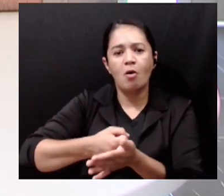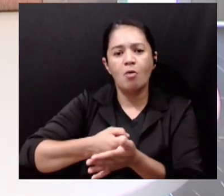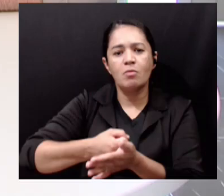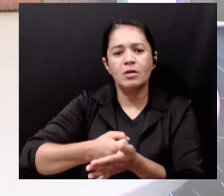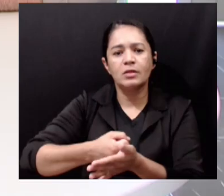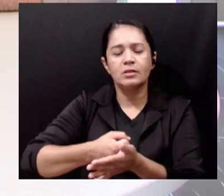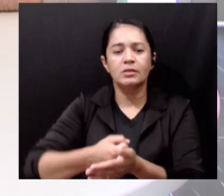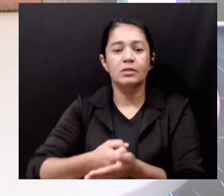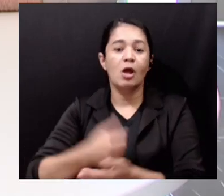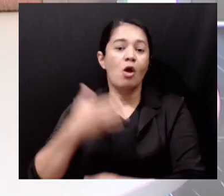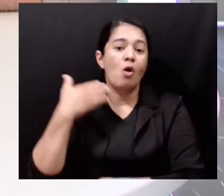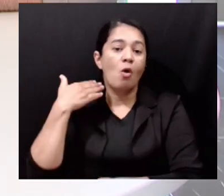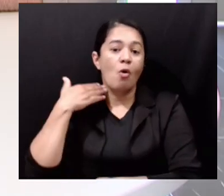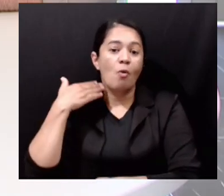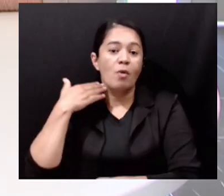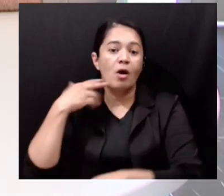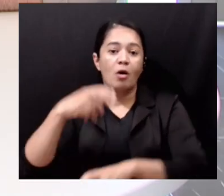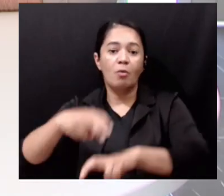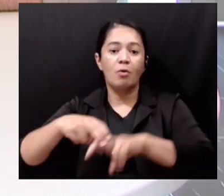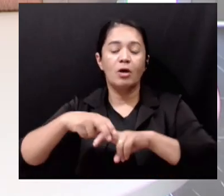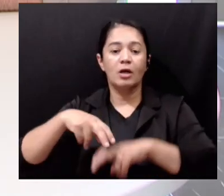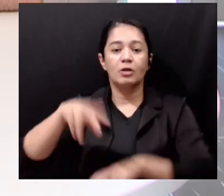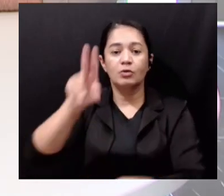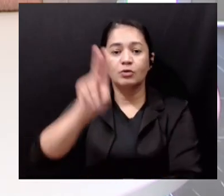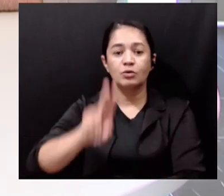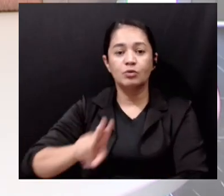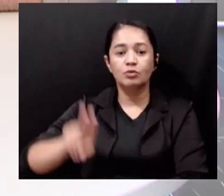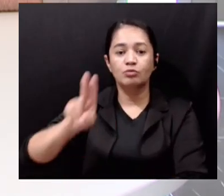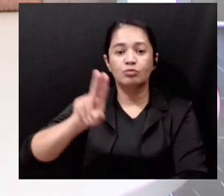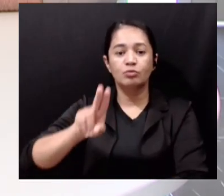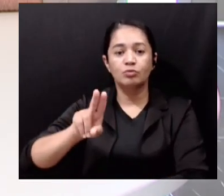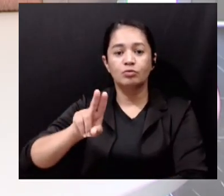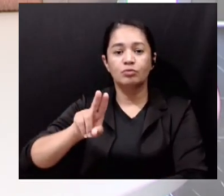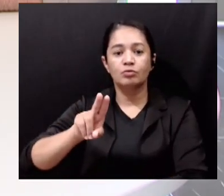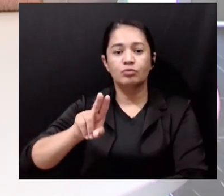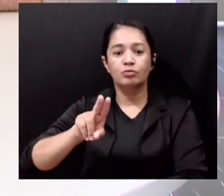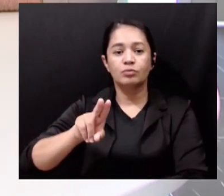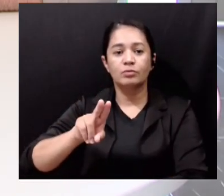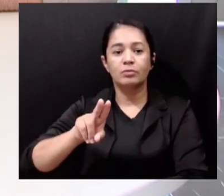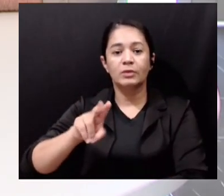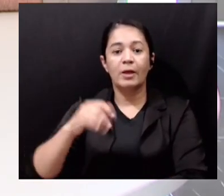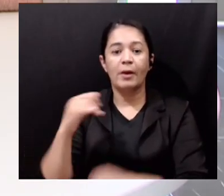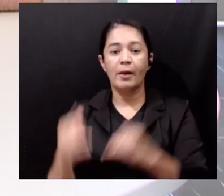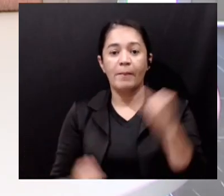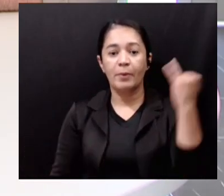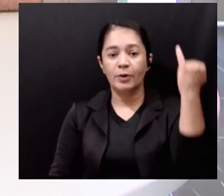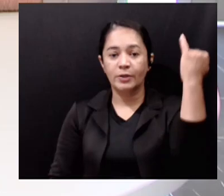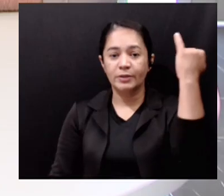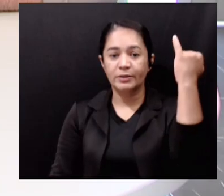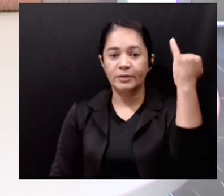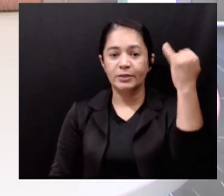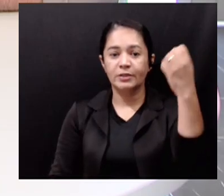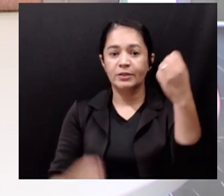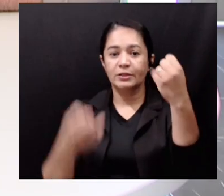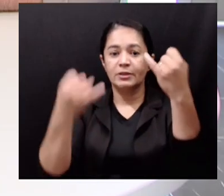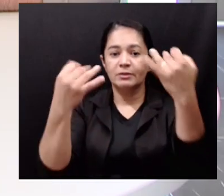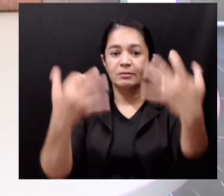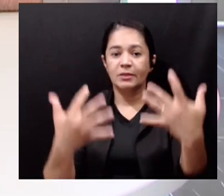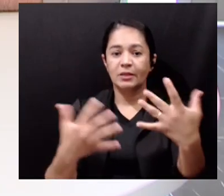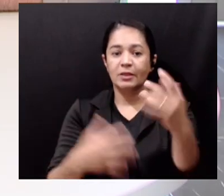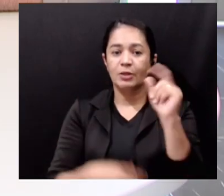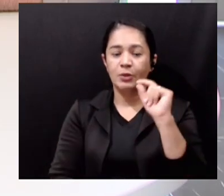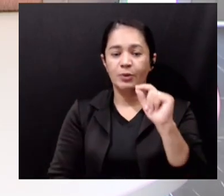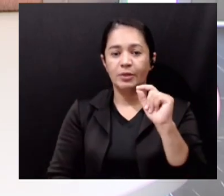utilização de serviços que o banco oferece. Importante dizer que o Brasil tem um dos serviços